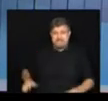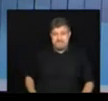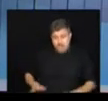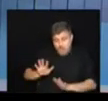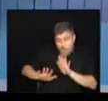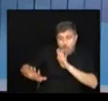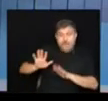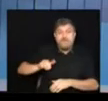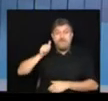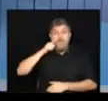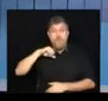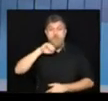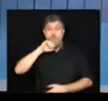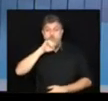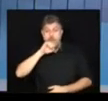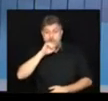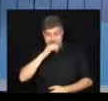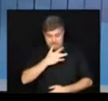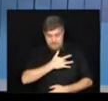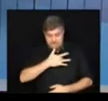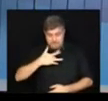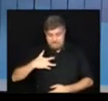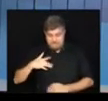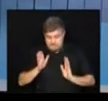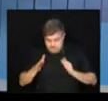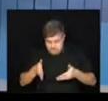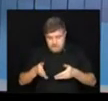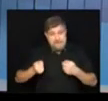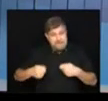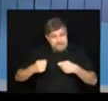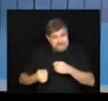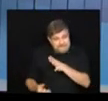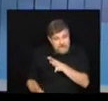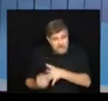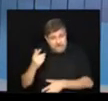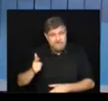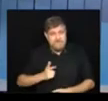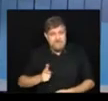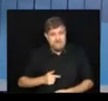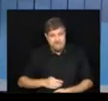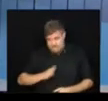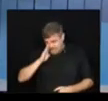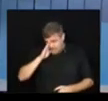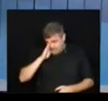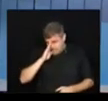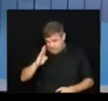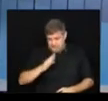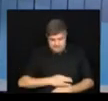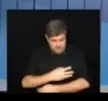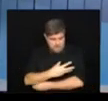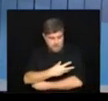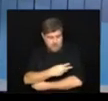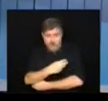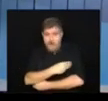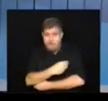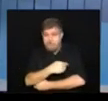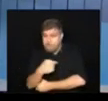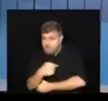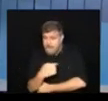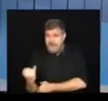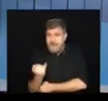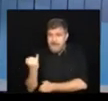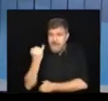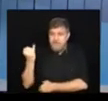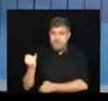cuidado com a mãe em relação à saúde precisa acontecer, né? Porque este alimento, principalmente do leite materno, é importante a mãe